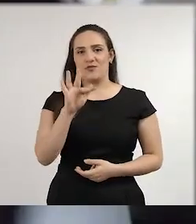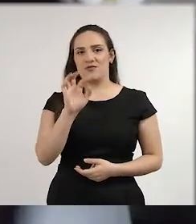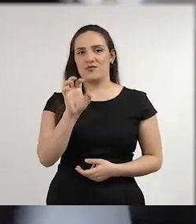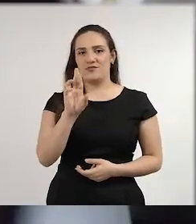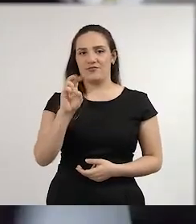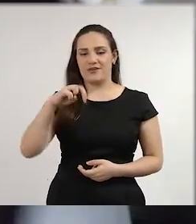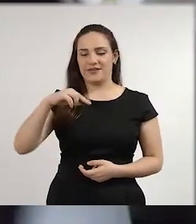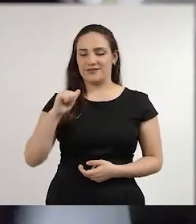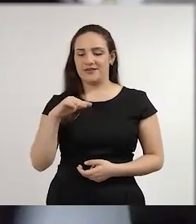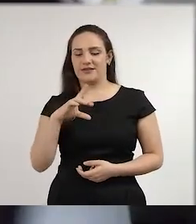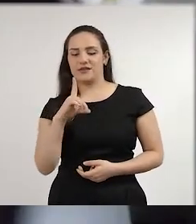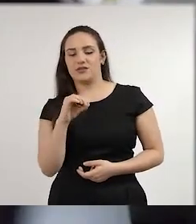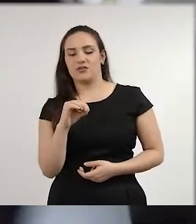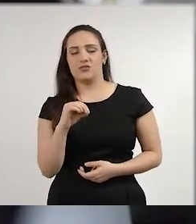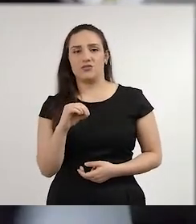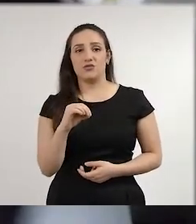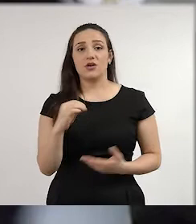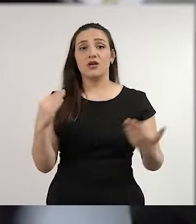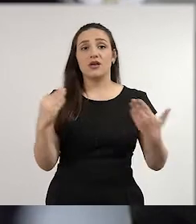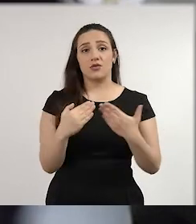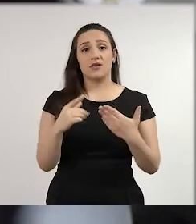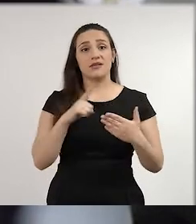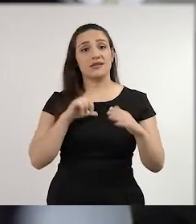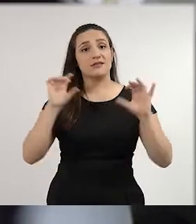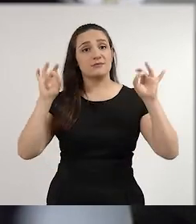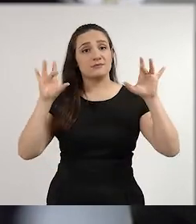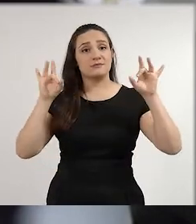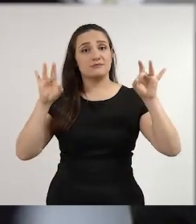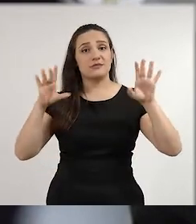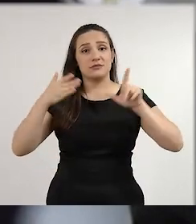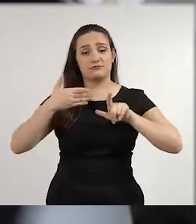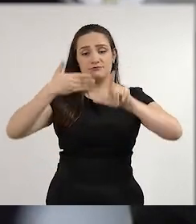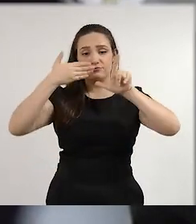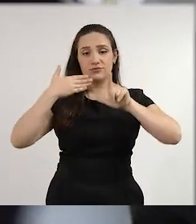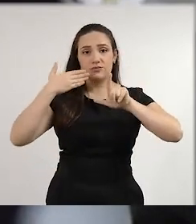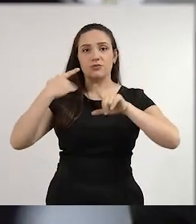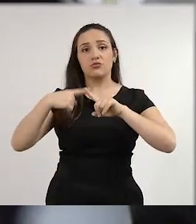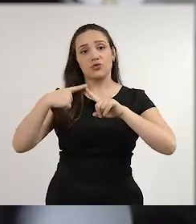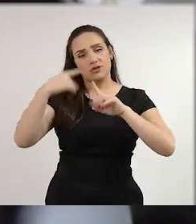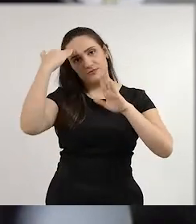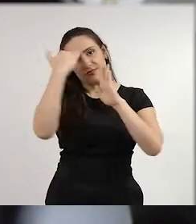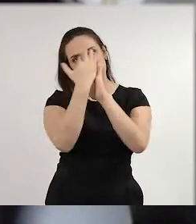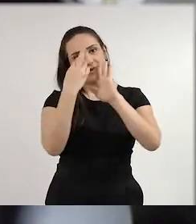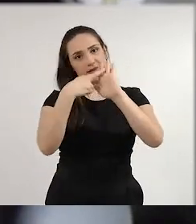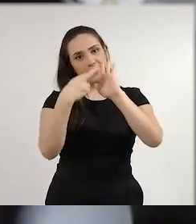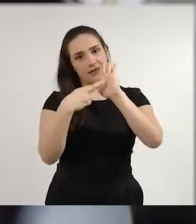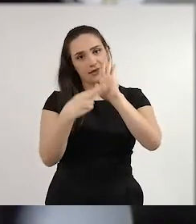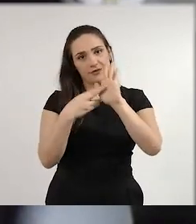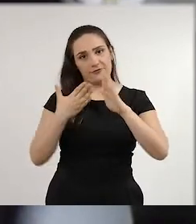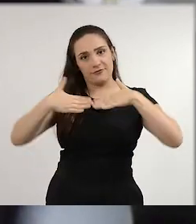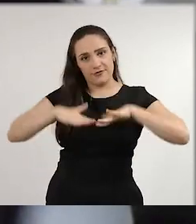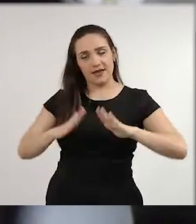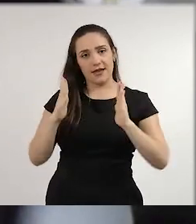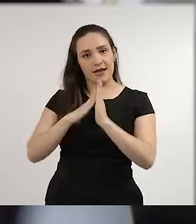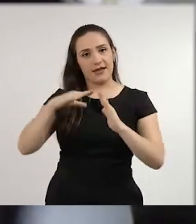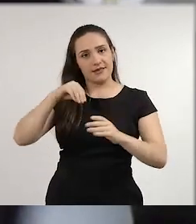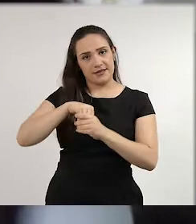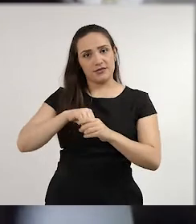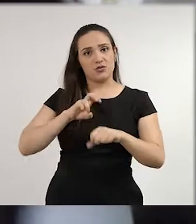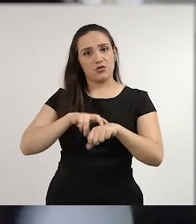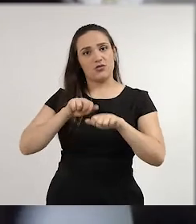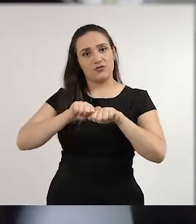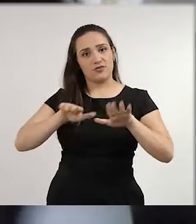sou Fernanda Quintner e estamos em um programa especial por videoconferência, respeitando o isolamento do Ministério da Saúde durante a pandemia